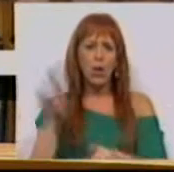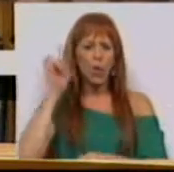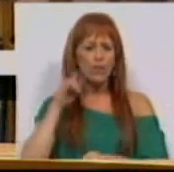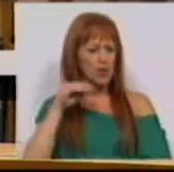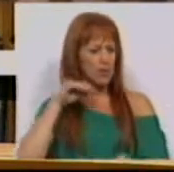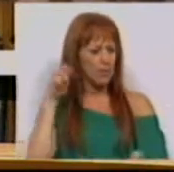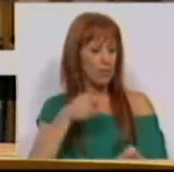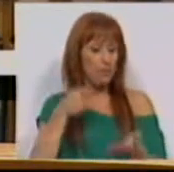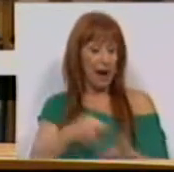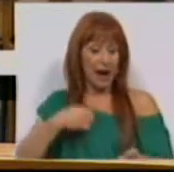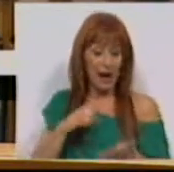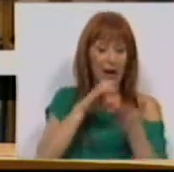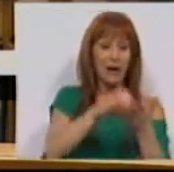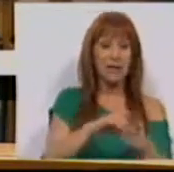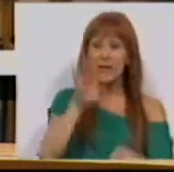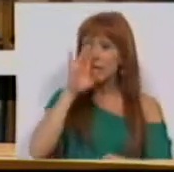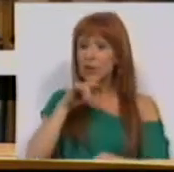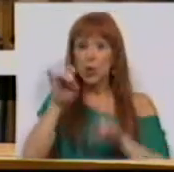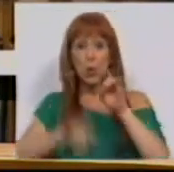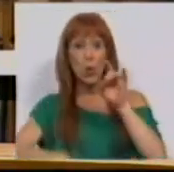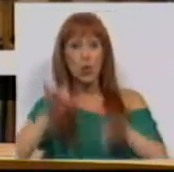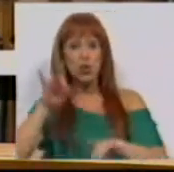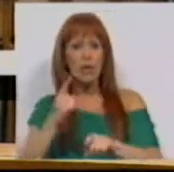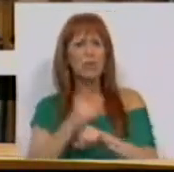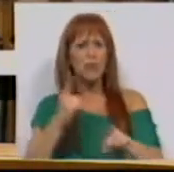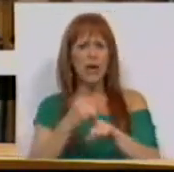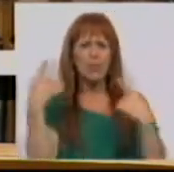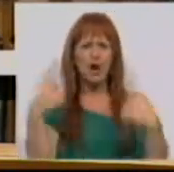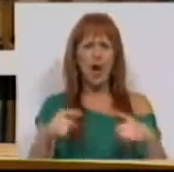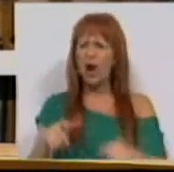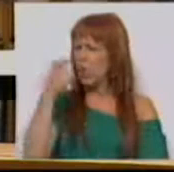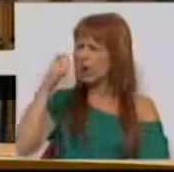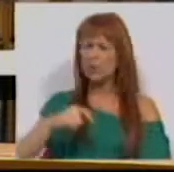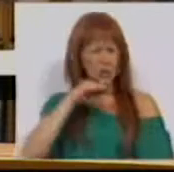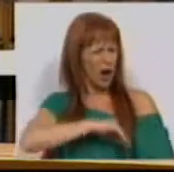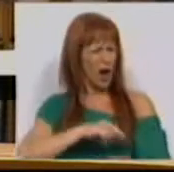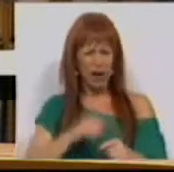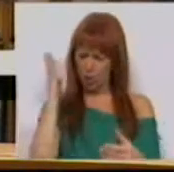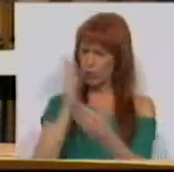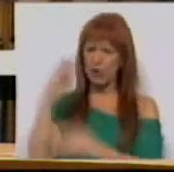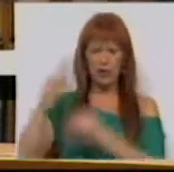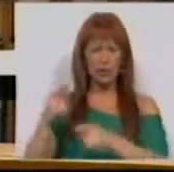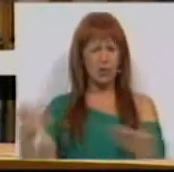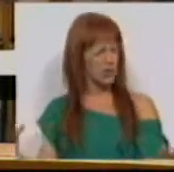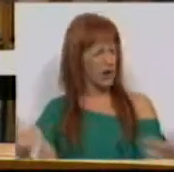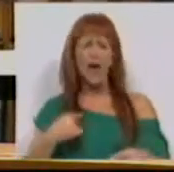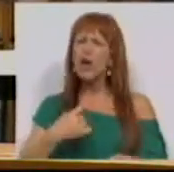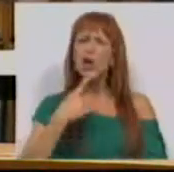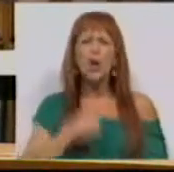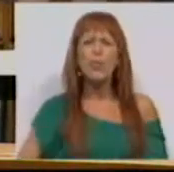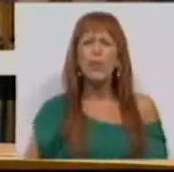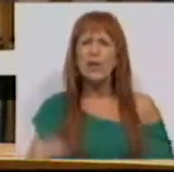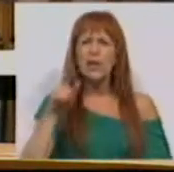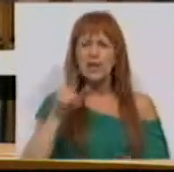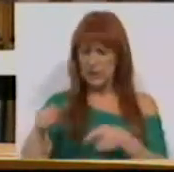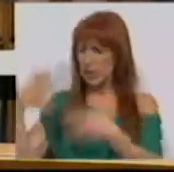das indemnizações no caso dos despedimentos por justa causa, quando os trabalhadores ganham os processos em tribunal. E eu pergunto-lhe se